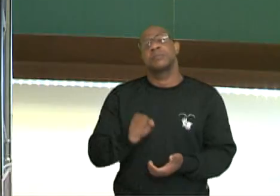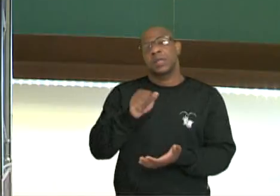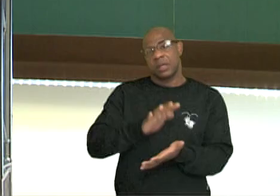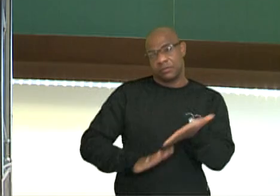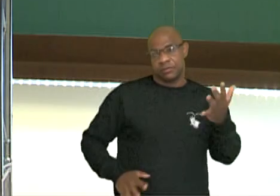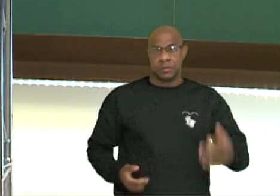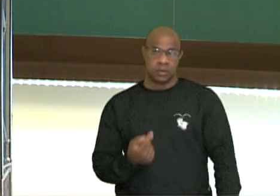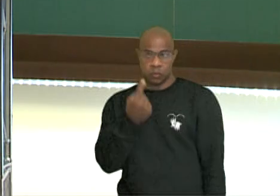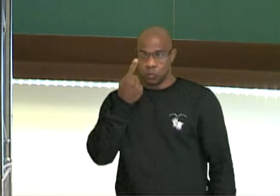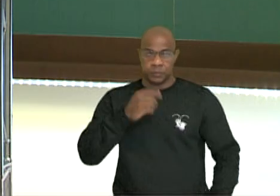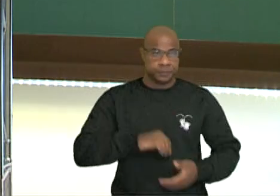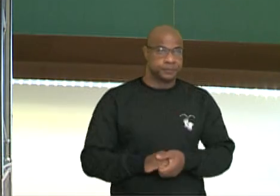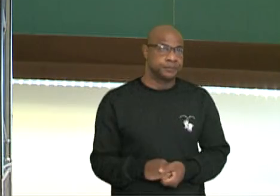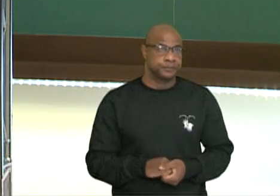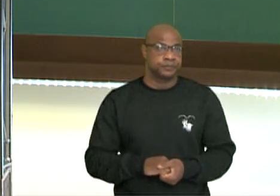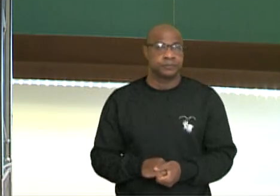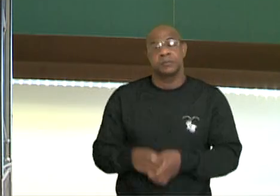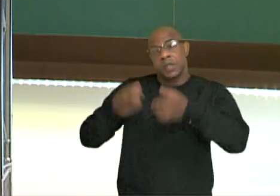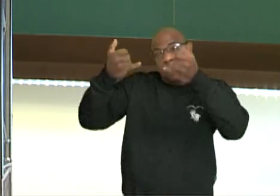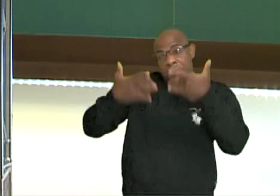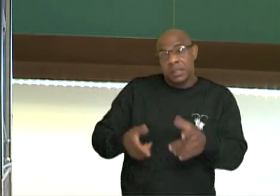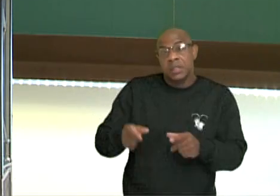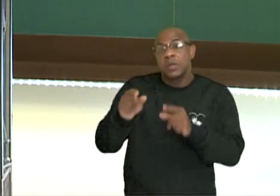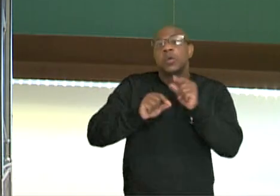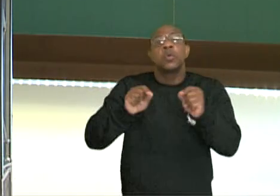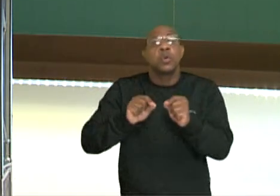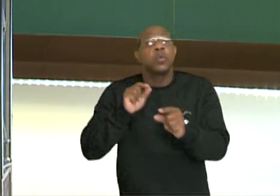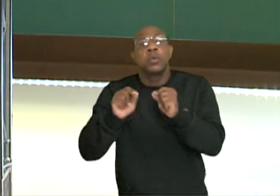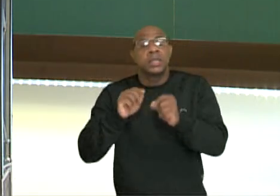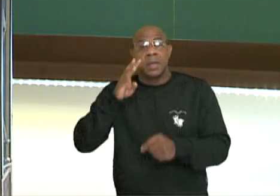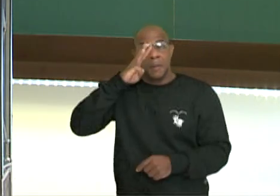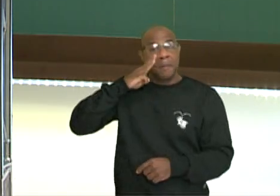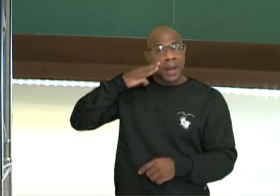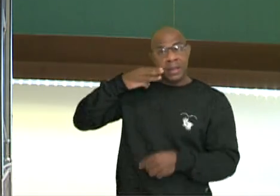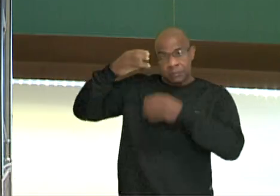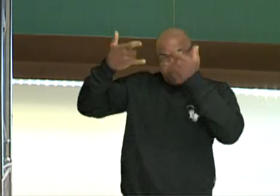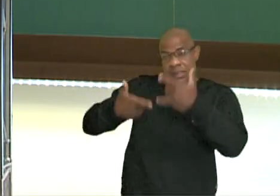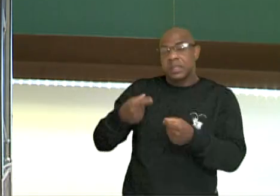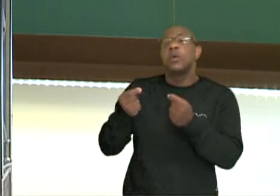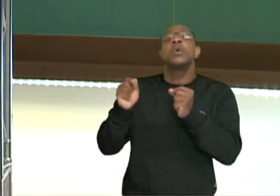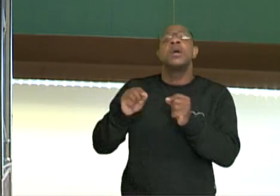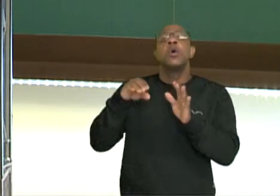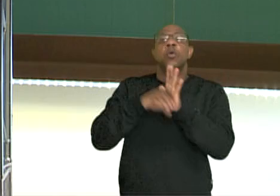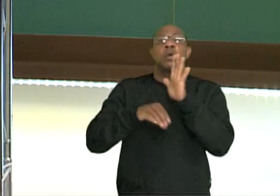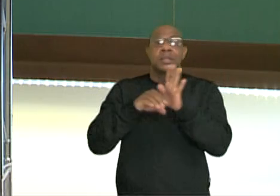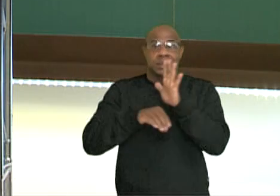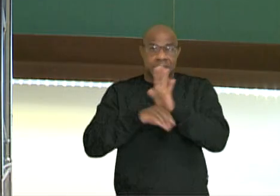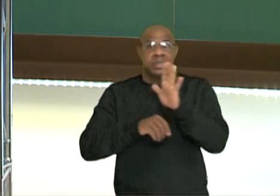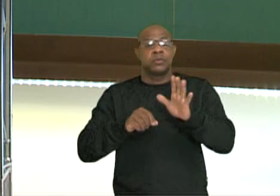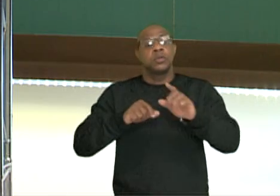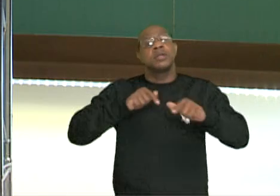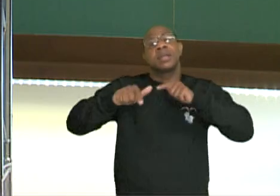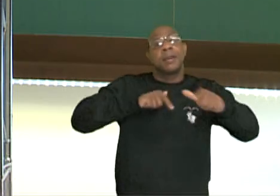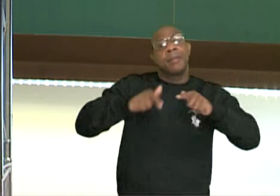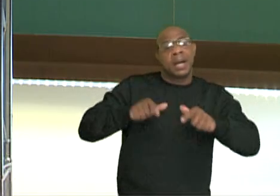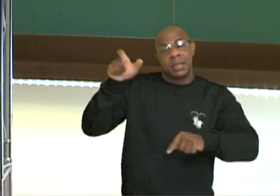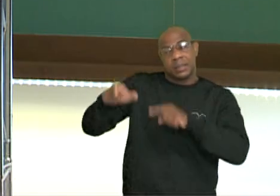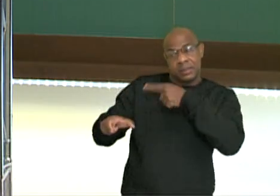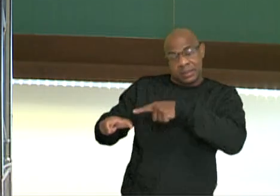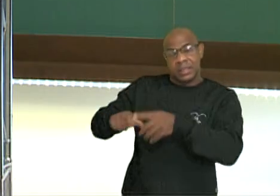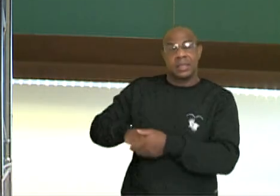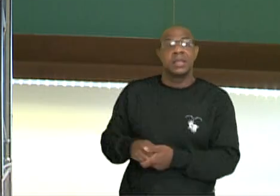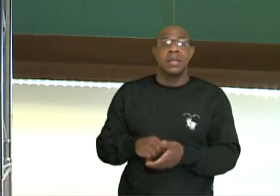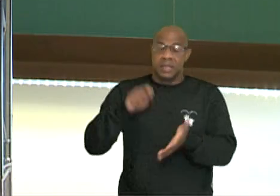já vamos de atividade. Explique as concepções de Marx sobre o trabalho. Escreva um parágrafo em seu caderno. Após